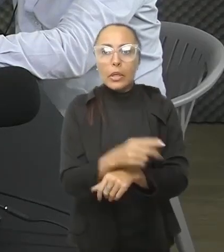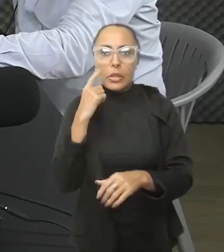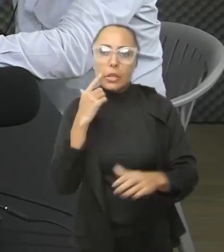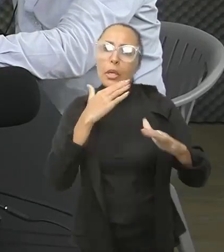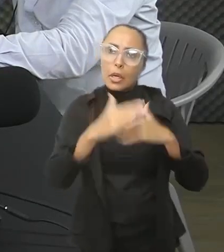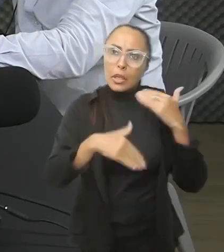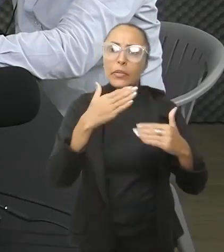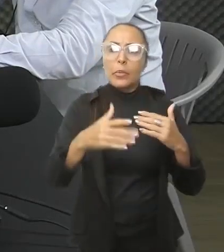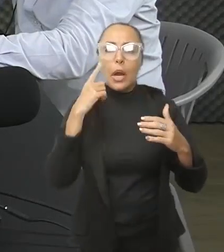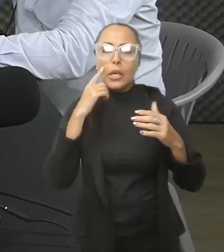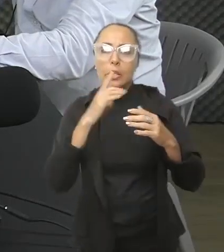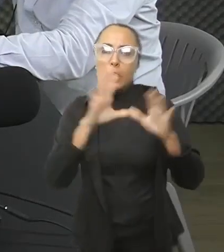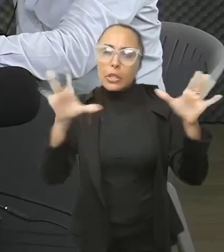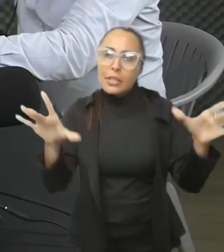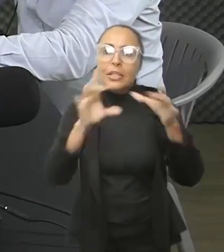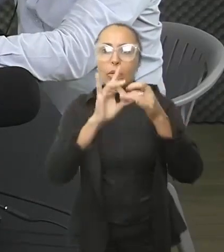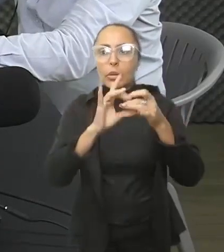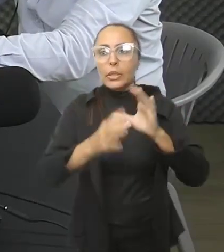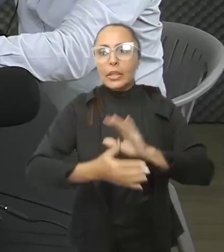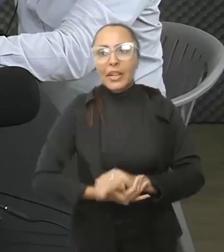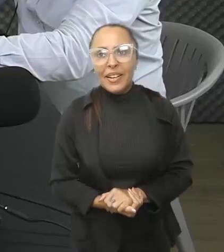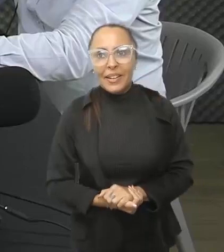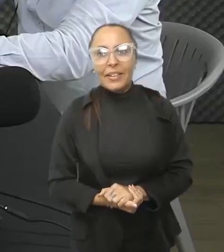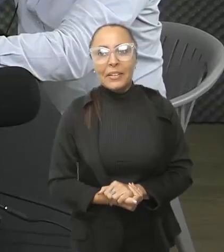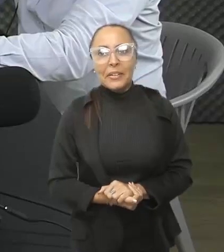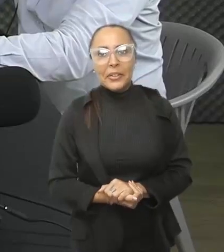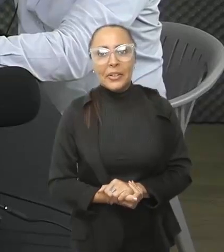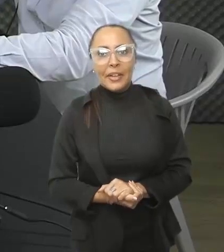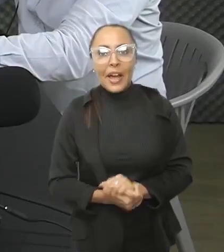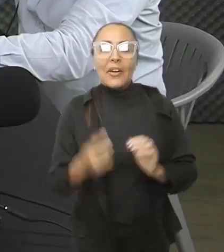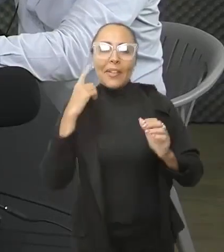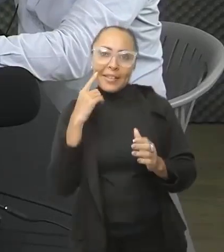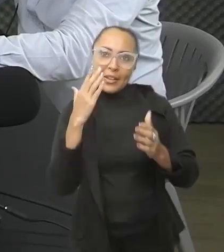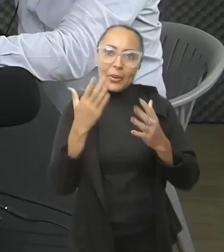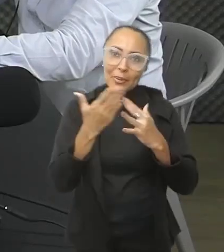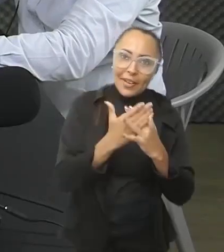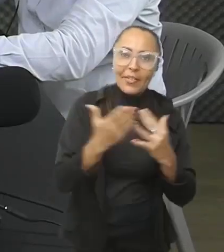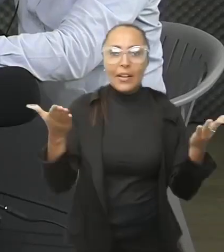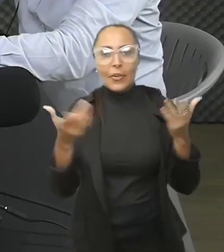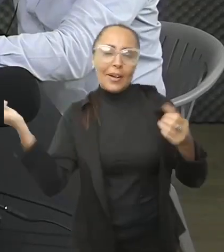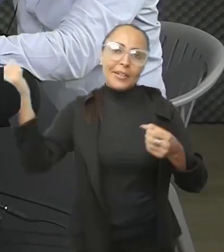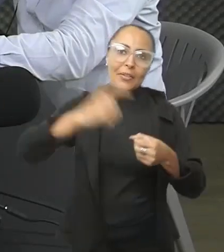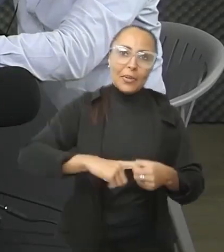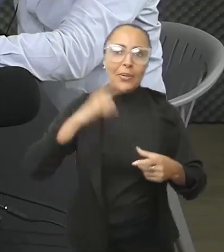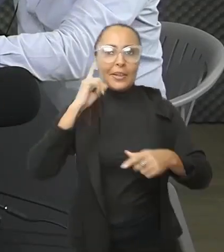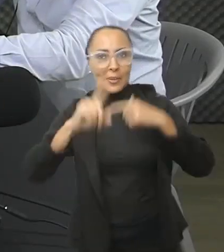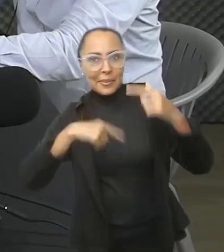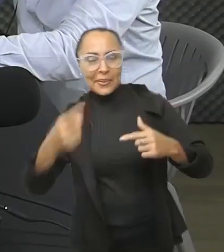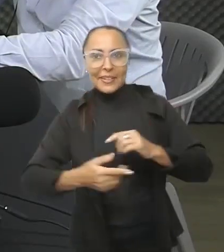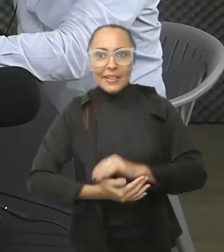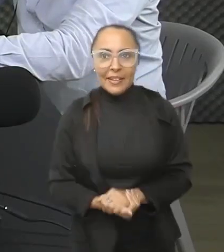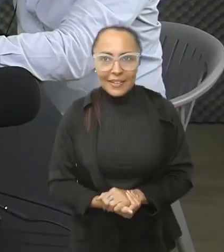mais em sintonia. Mas, professor Alberto, essa fala é sua. Vamos dar uma pausa, a gente vai ter um intervalo agora, a gente volta daqui a pouco com a fala de Humberto.